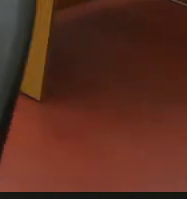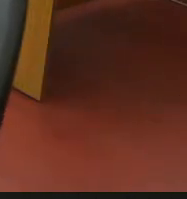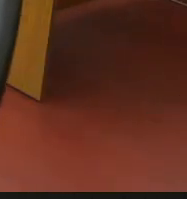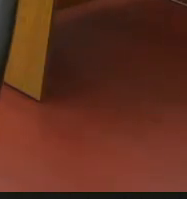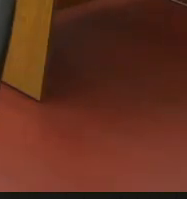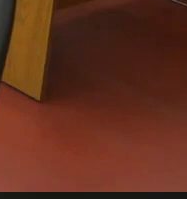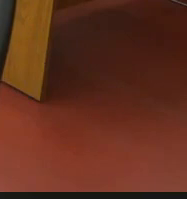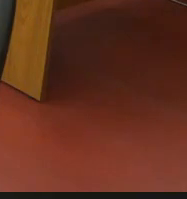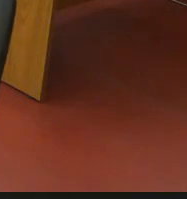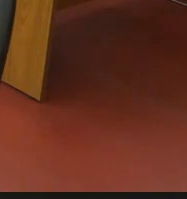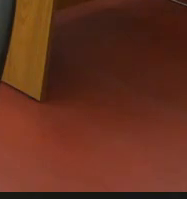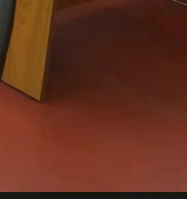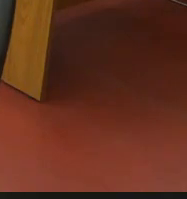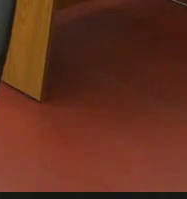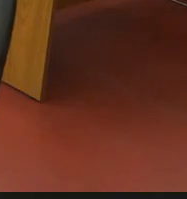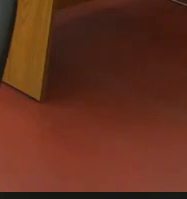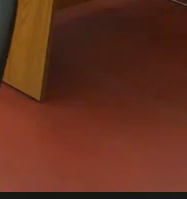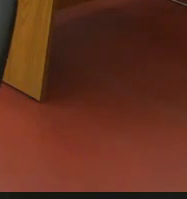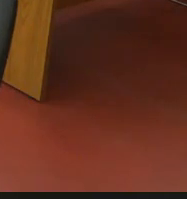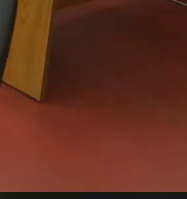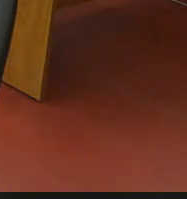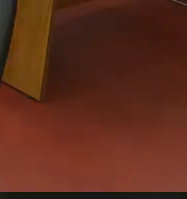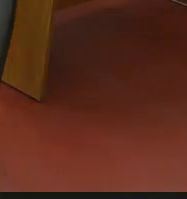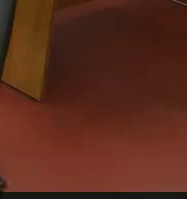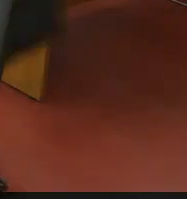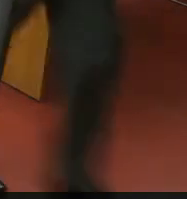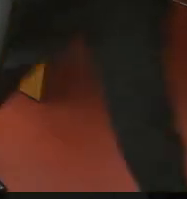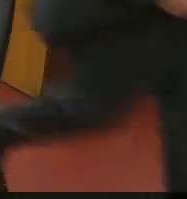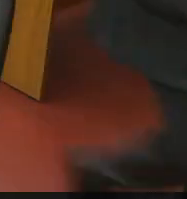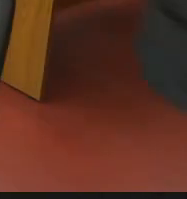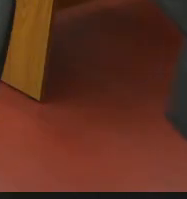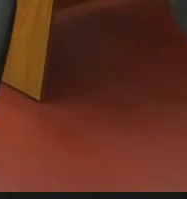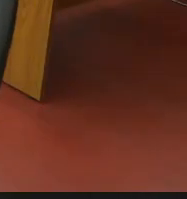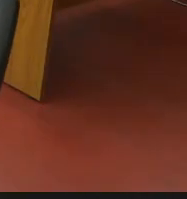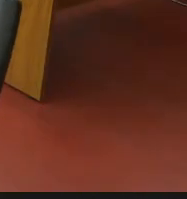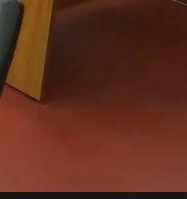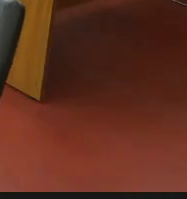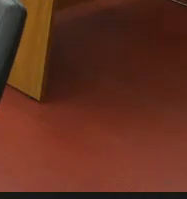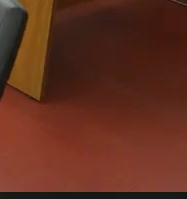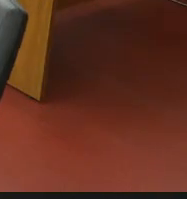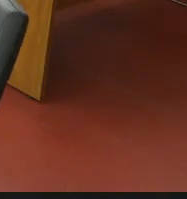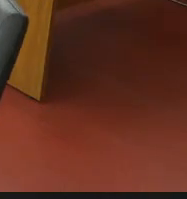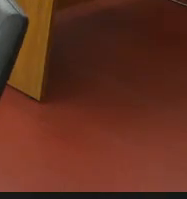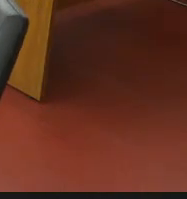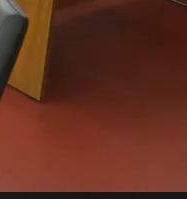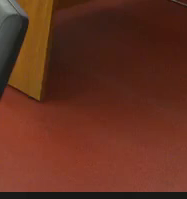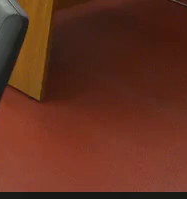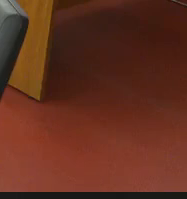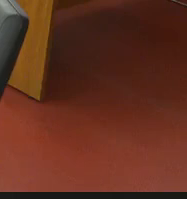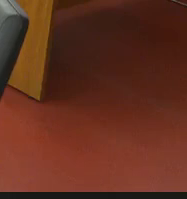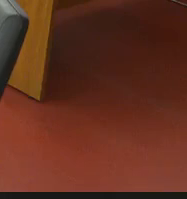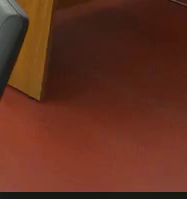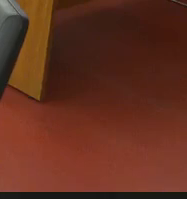E aí eu estou reaberto os nossos trabalhos